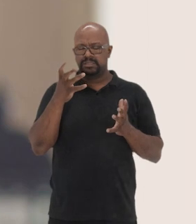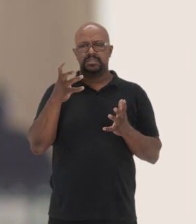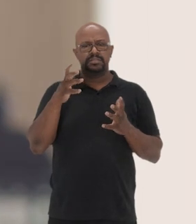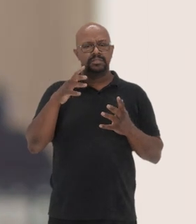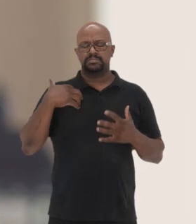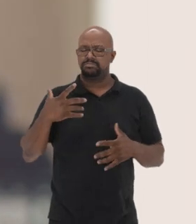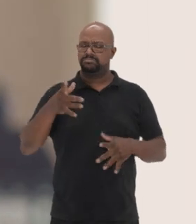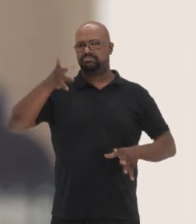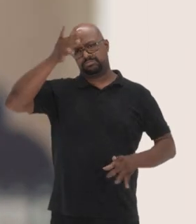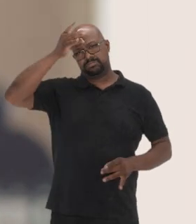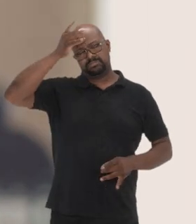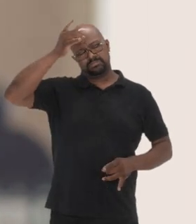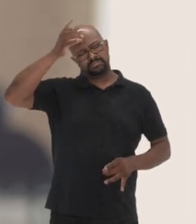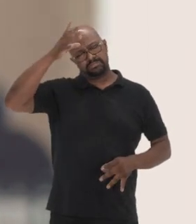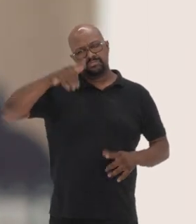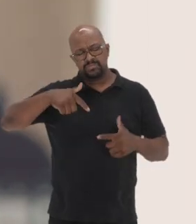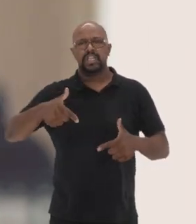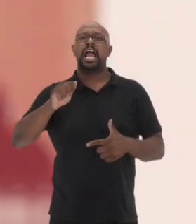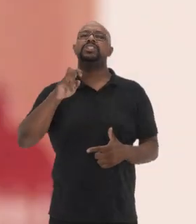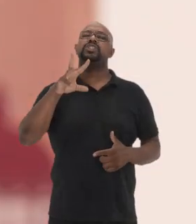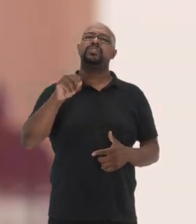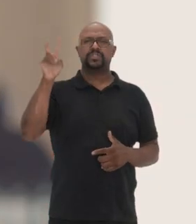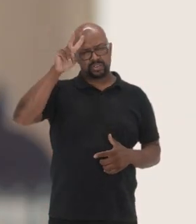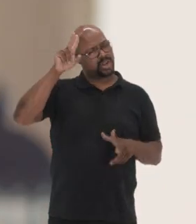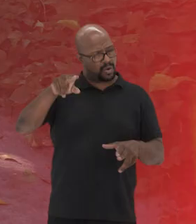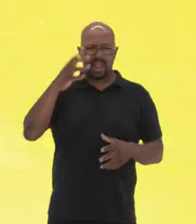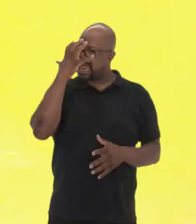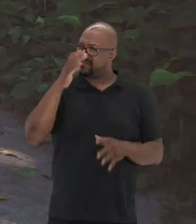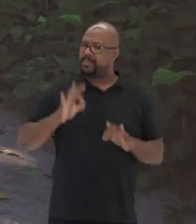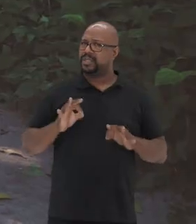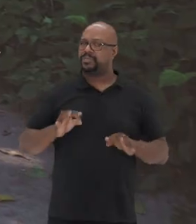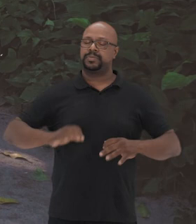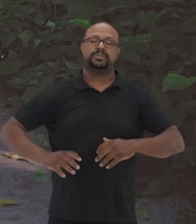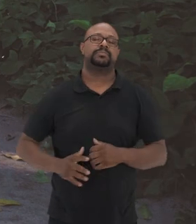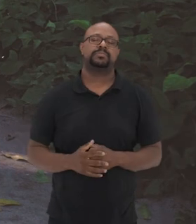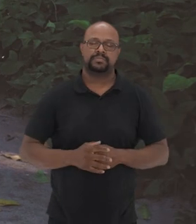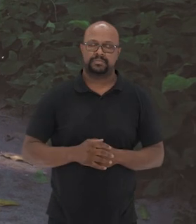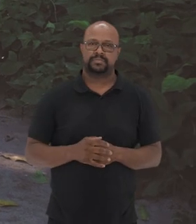figuravam como personagens ativos da história tipo carnaval mesmo né